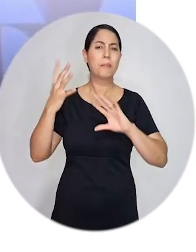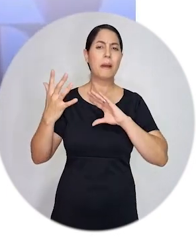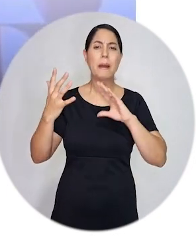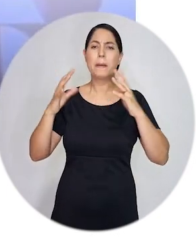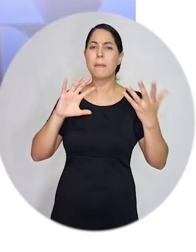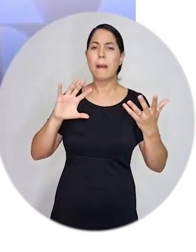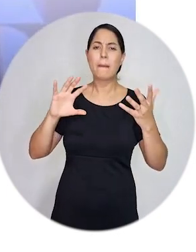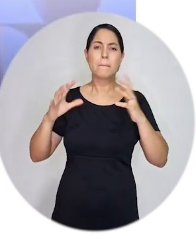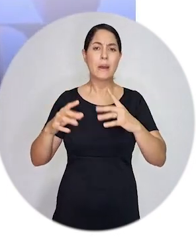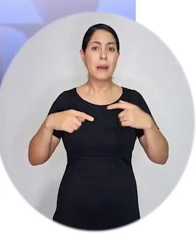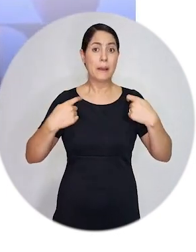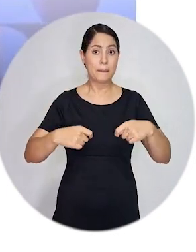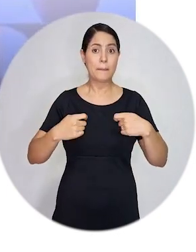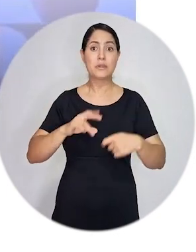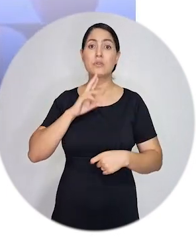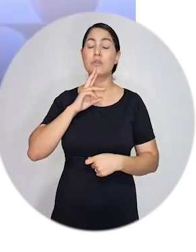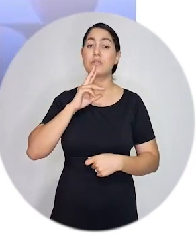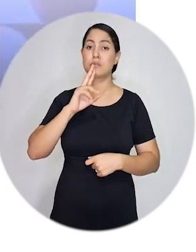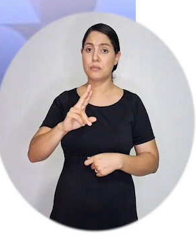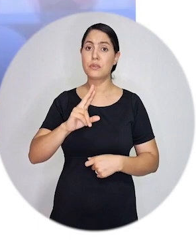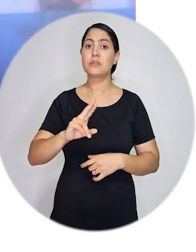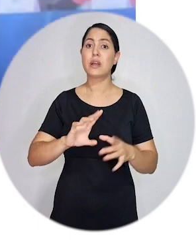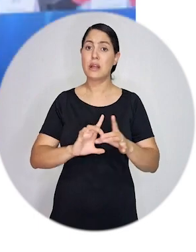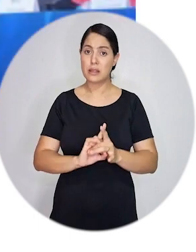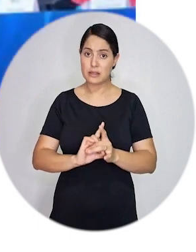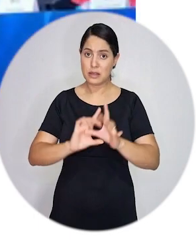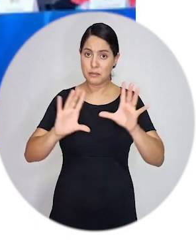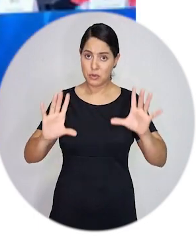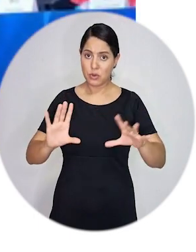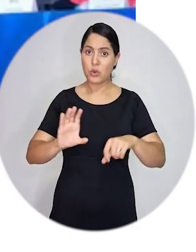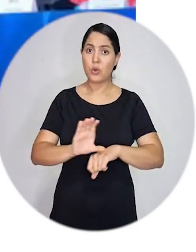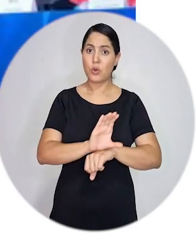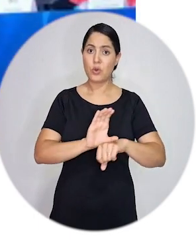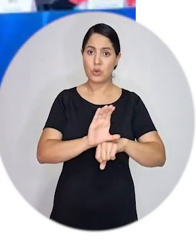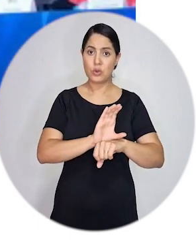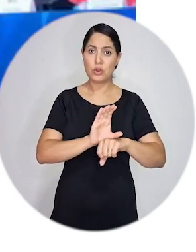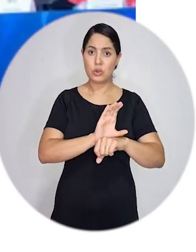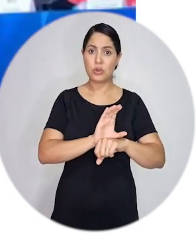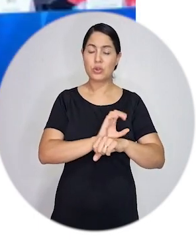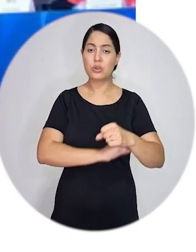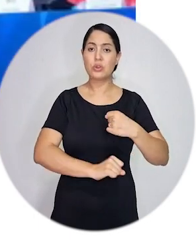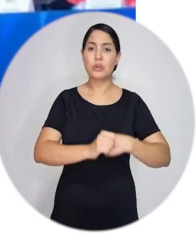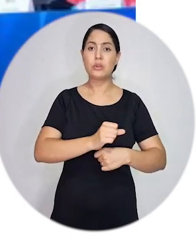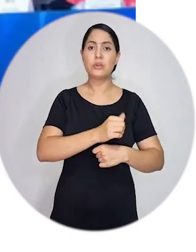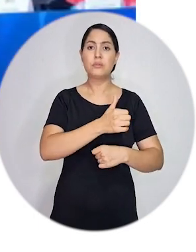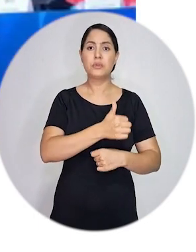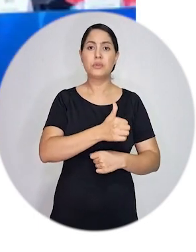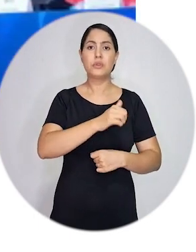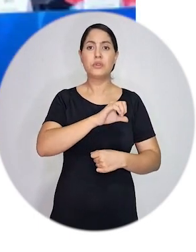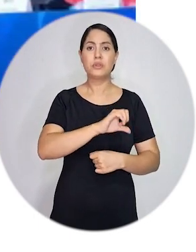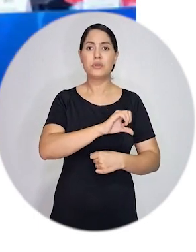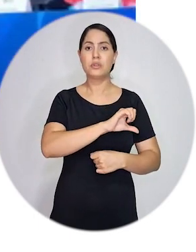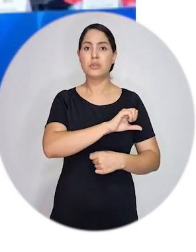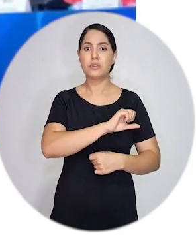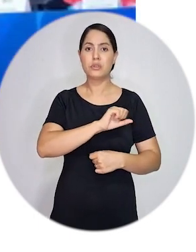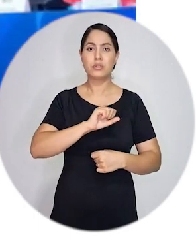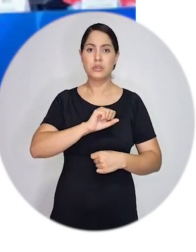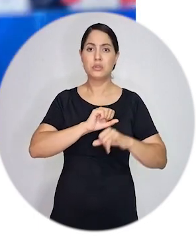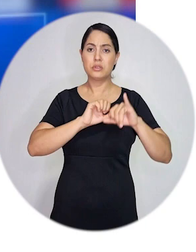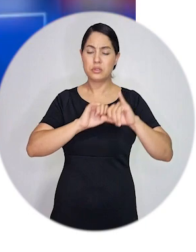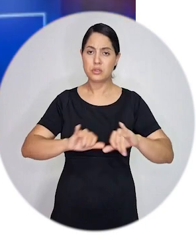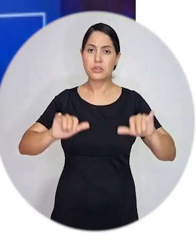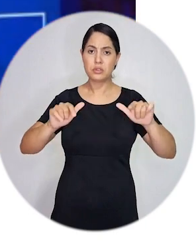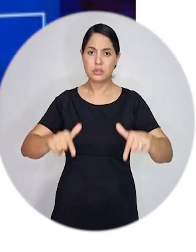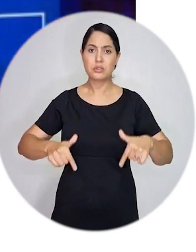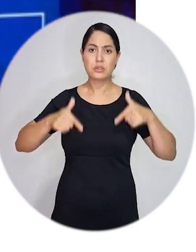acontecimentos atípicos que exigiram uma pronta resposta em apoio ao regime democrático e à Constituição de 1998. A OAB